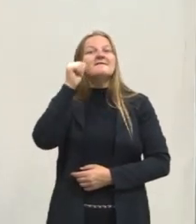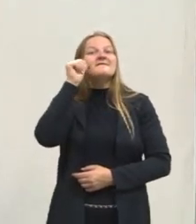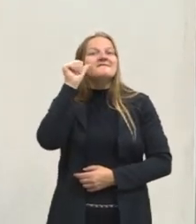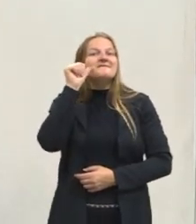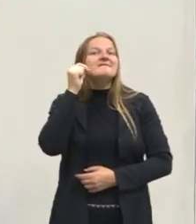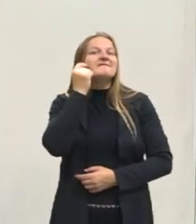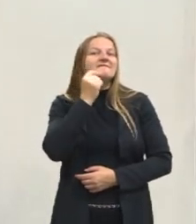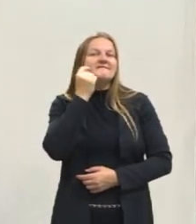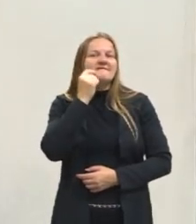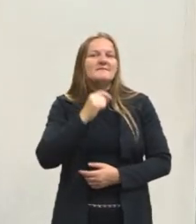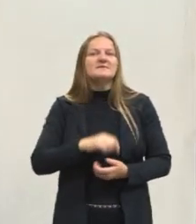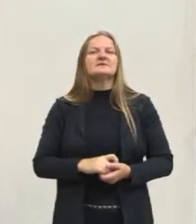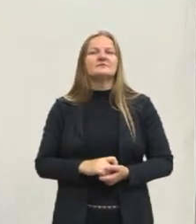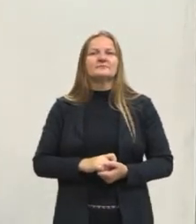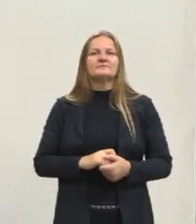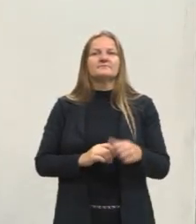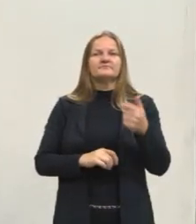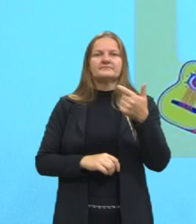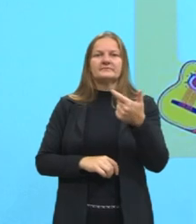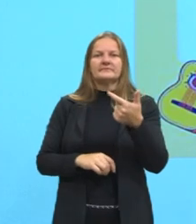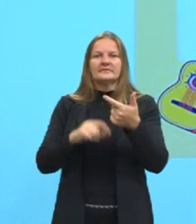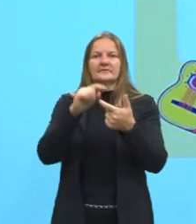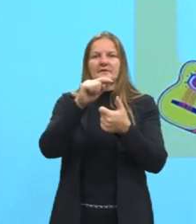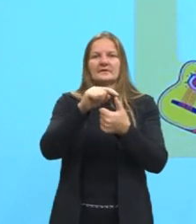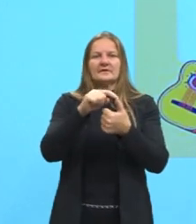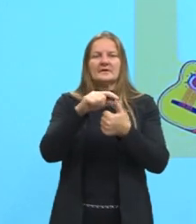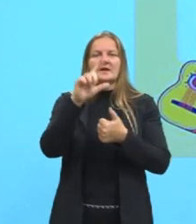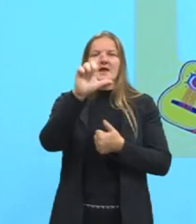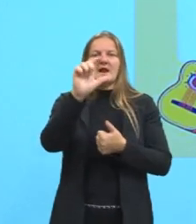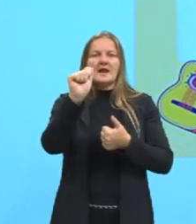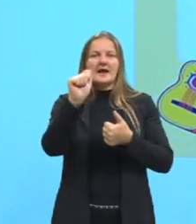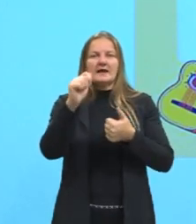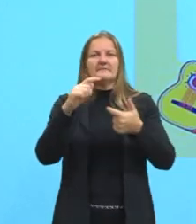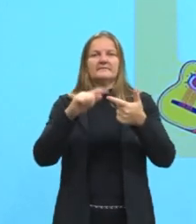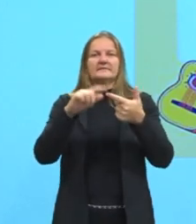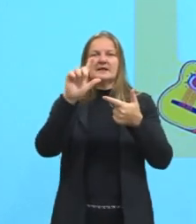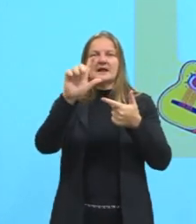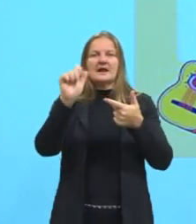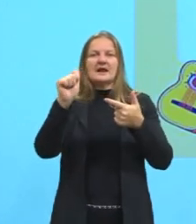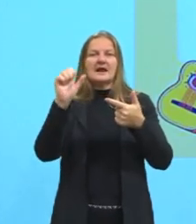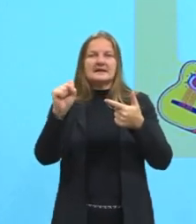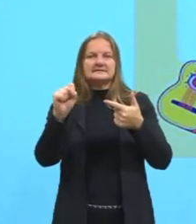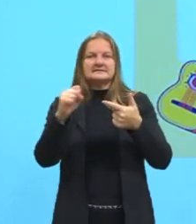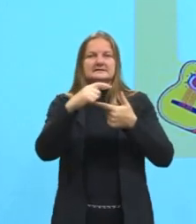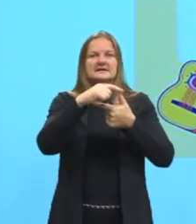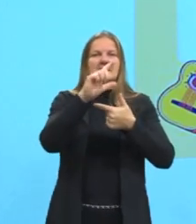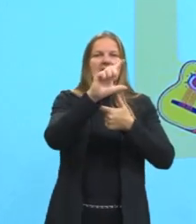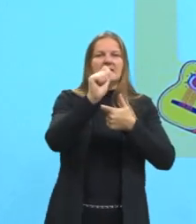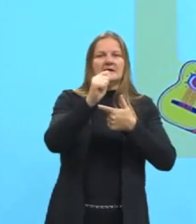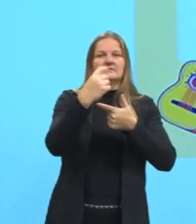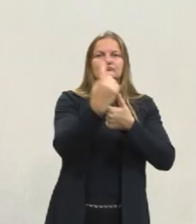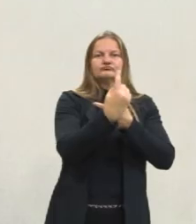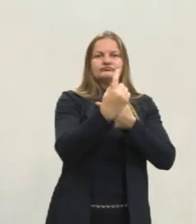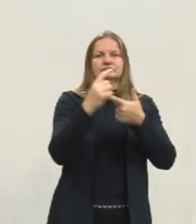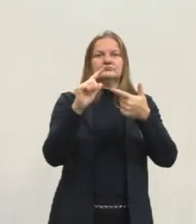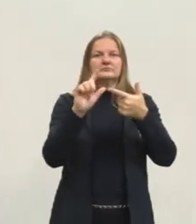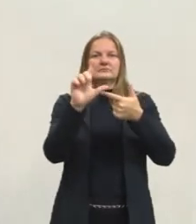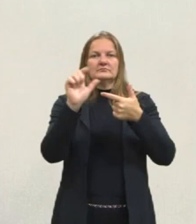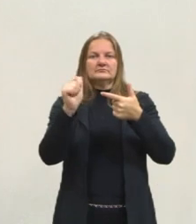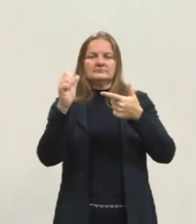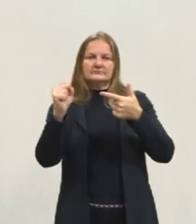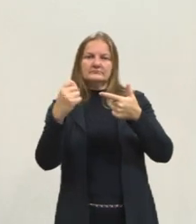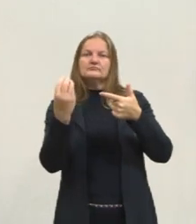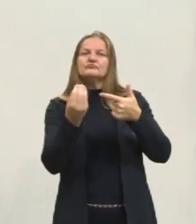femininos lá e nas que se nós fossemos colocar para a língua portuguesa Síria